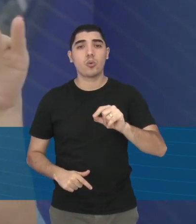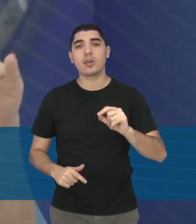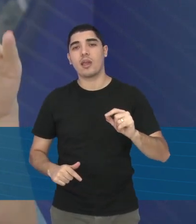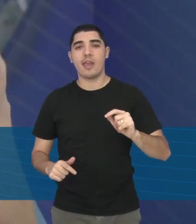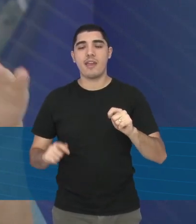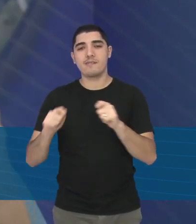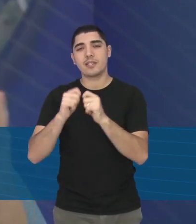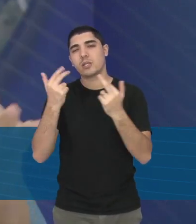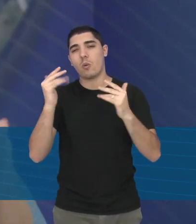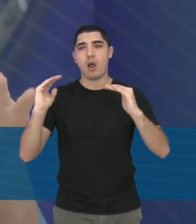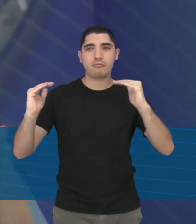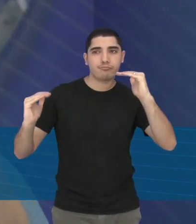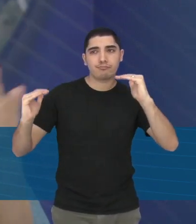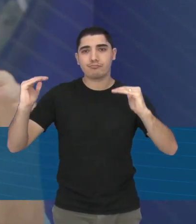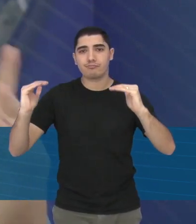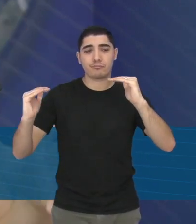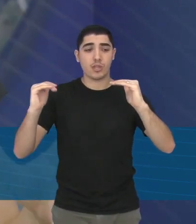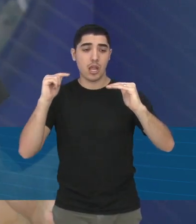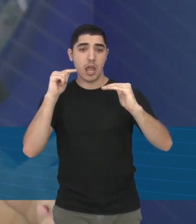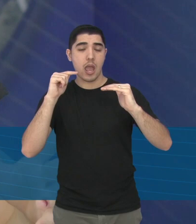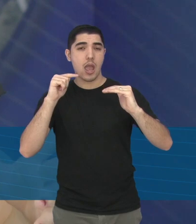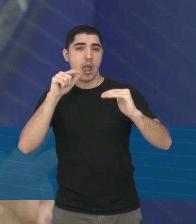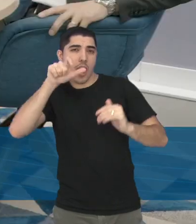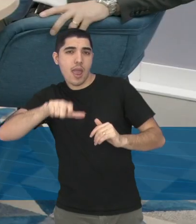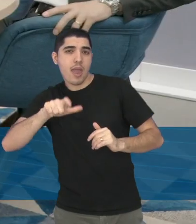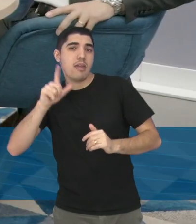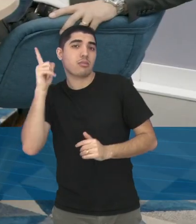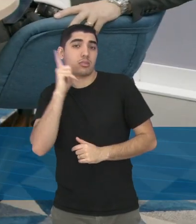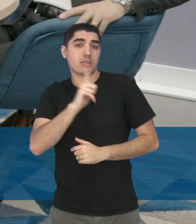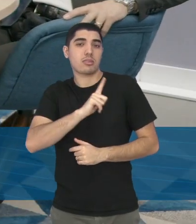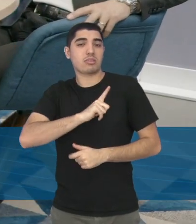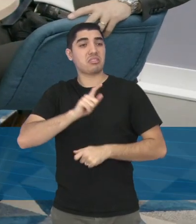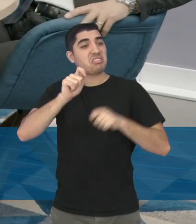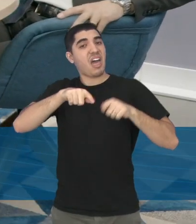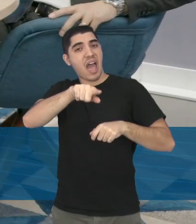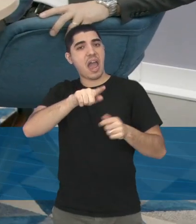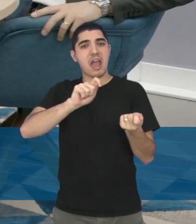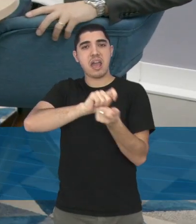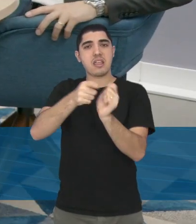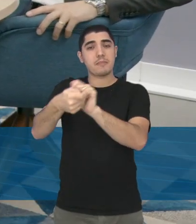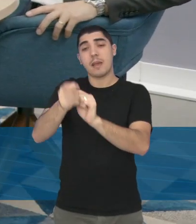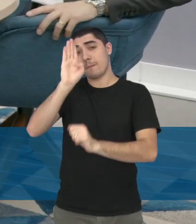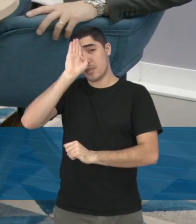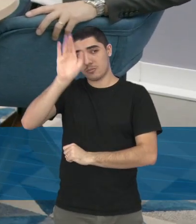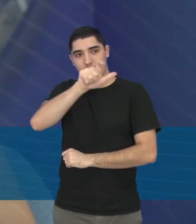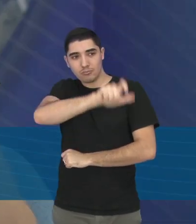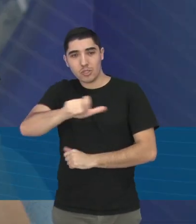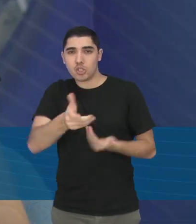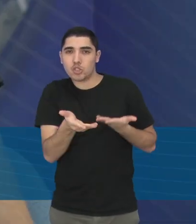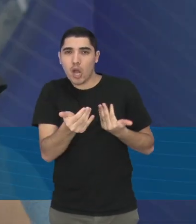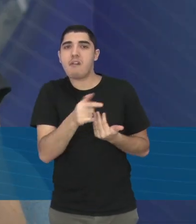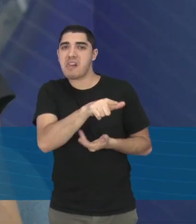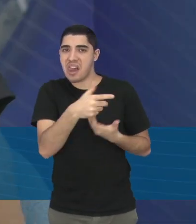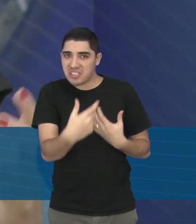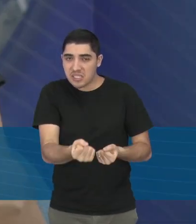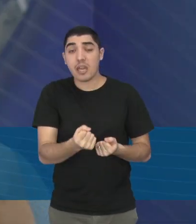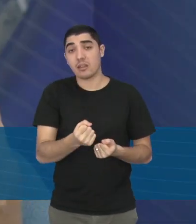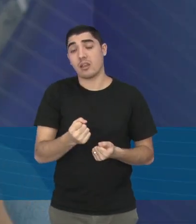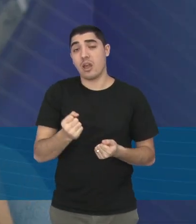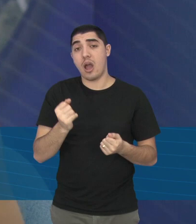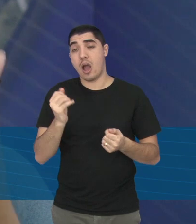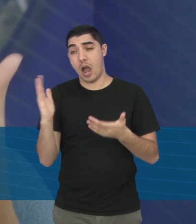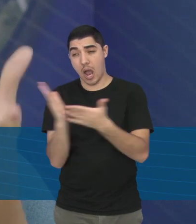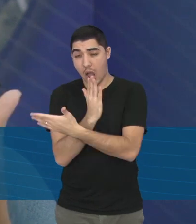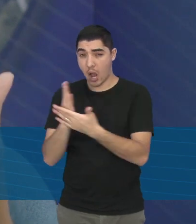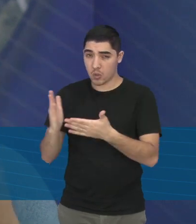em tese, você ter mais flexibilidade também, sim, né? Sim. Principalmente pessoas mais jovens, tem muita gente que ainda